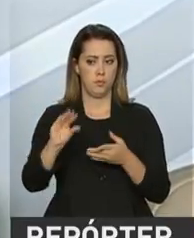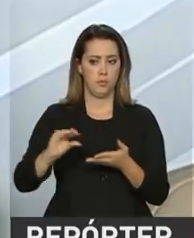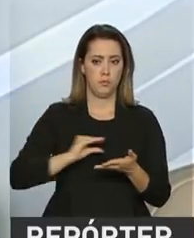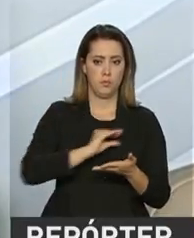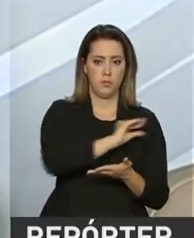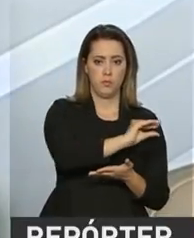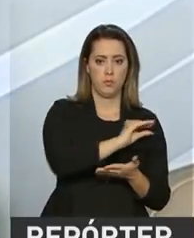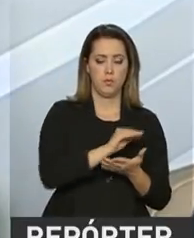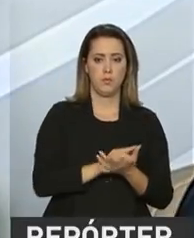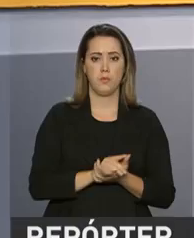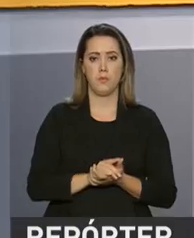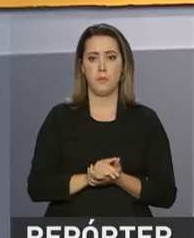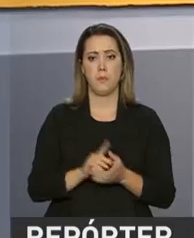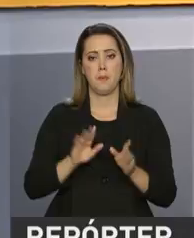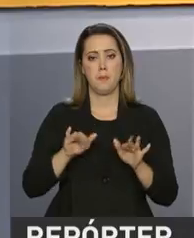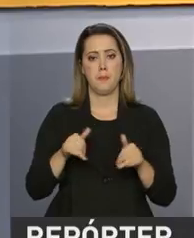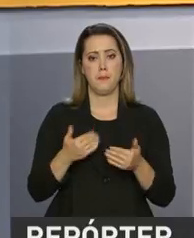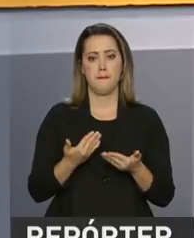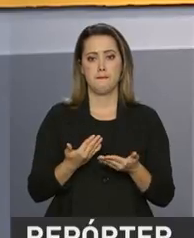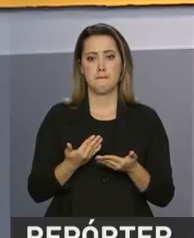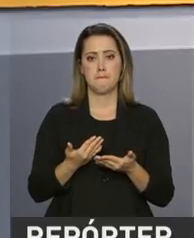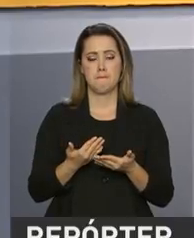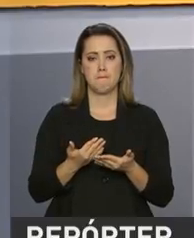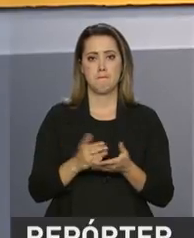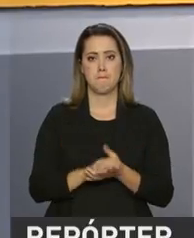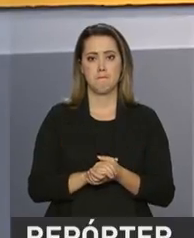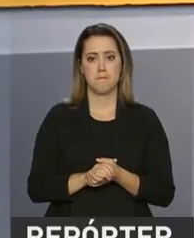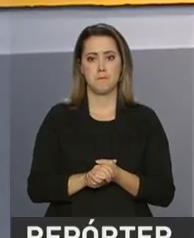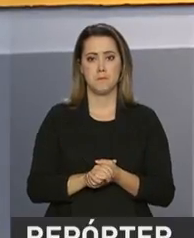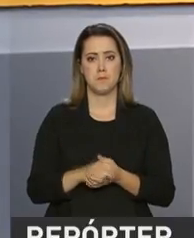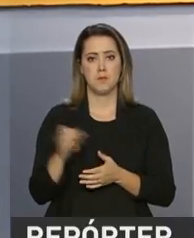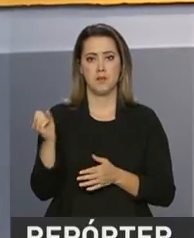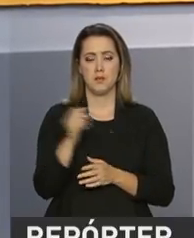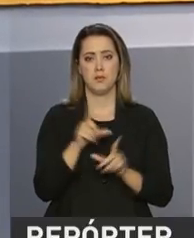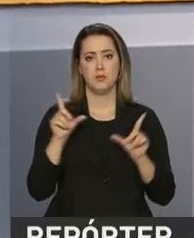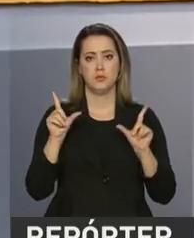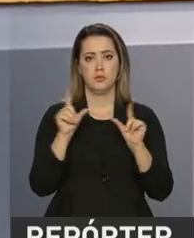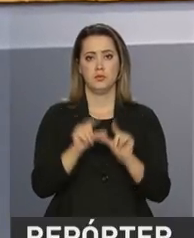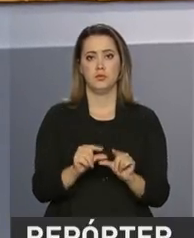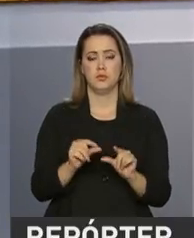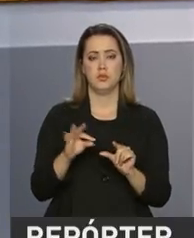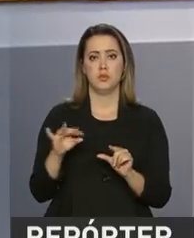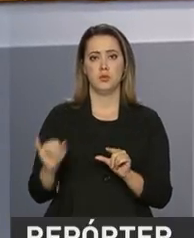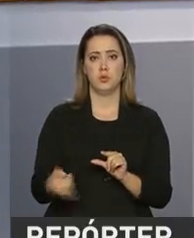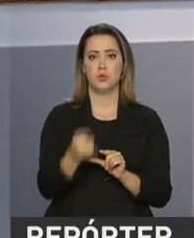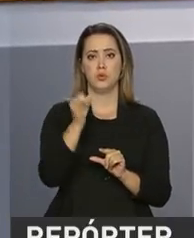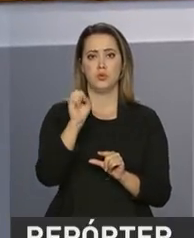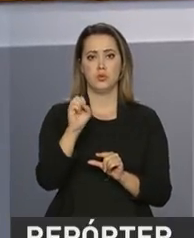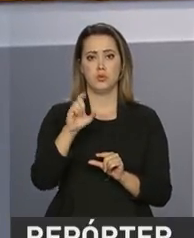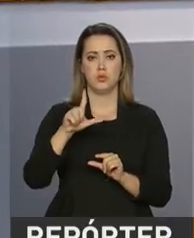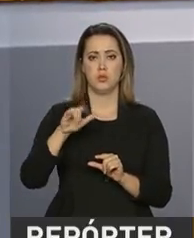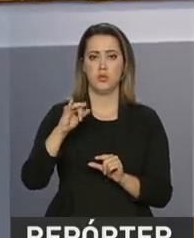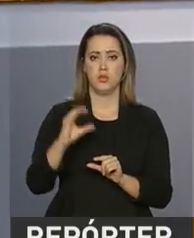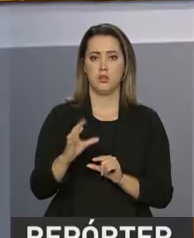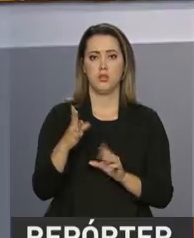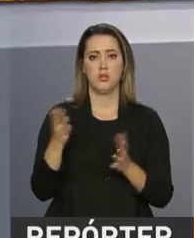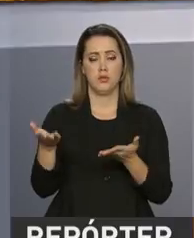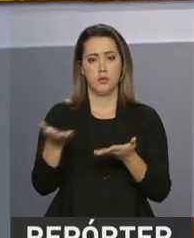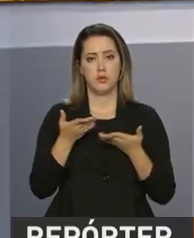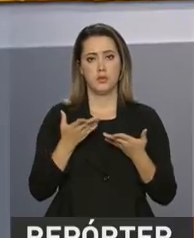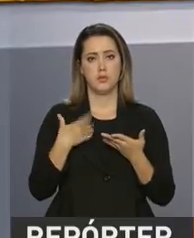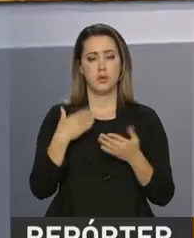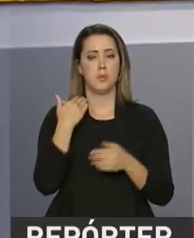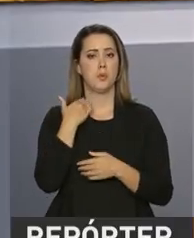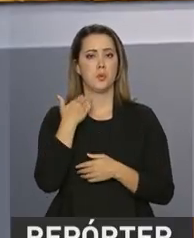remanejamento então o contingenciamento se a nova redução da taxa básica de juros a selic foi recebida pelos maiores